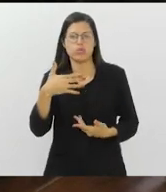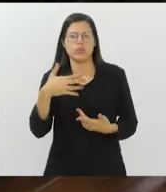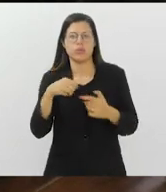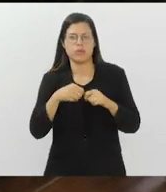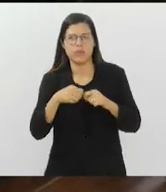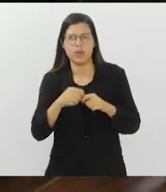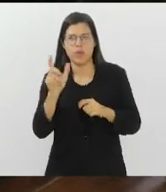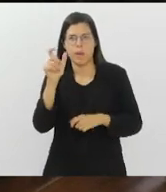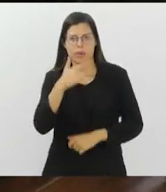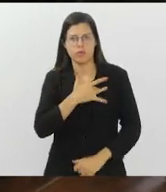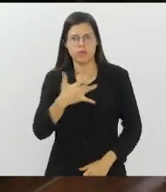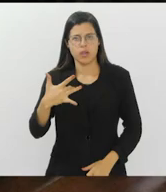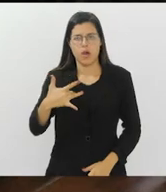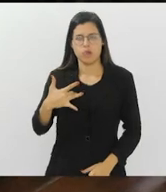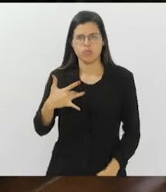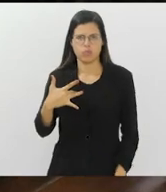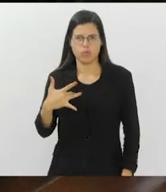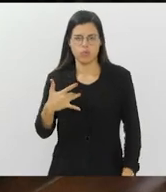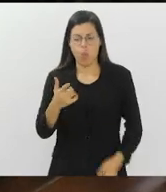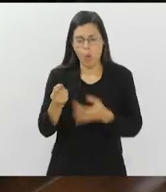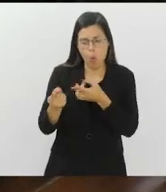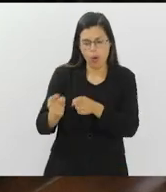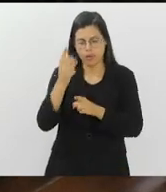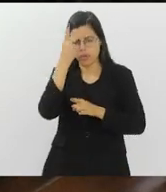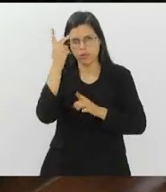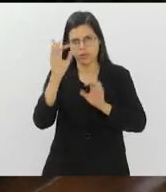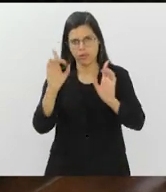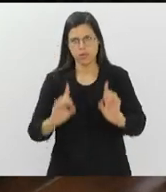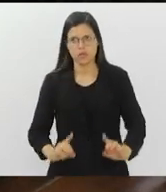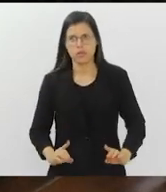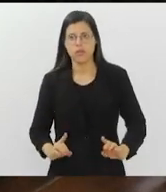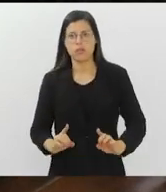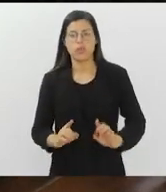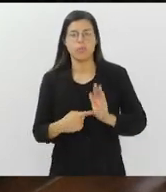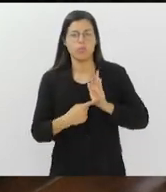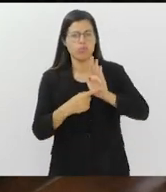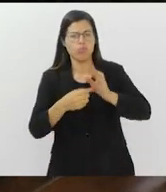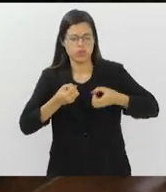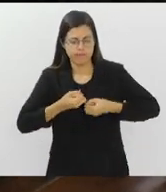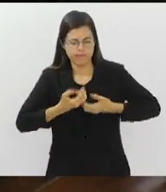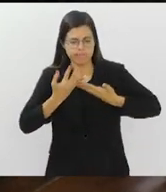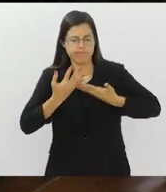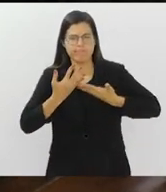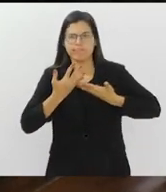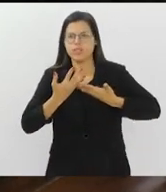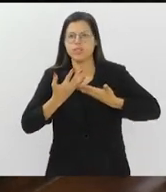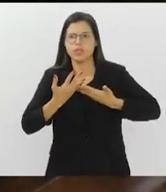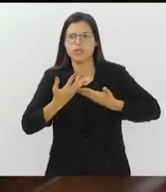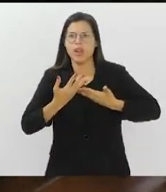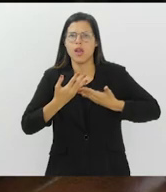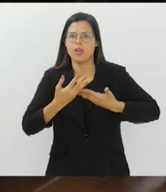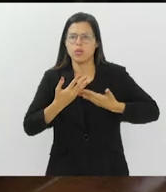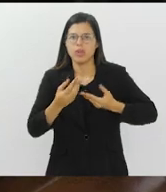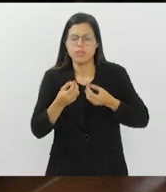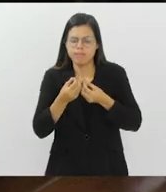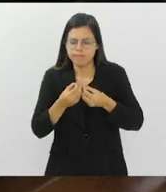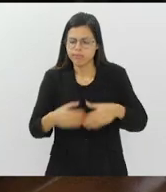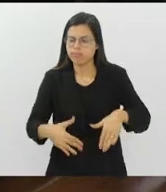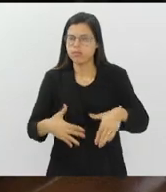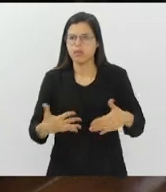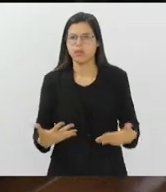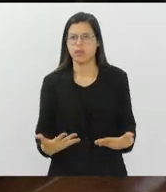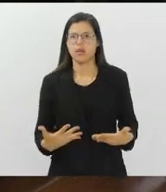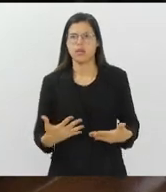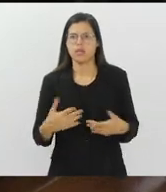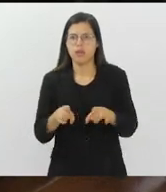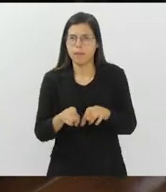muitas pessoas deficientes. Estou aqui para expressar a nossa indignação e a nossa dor diante de uma situação que